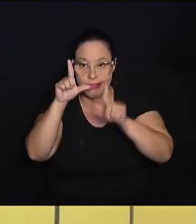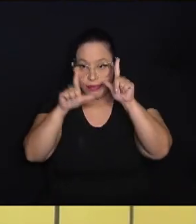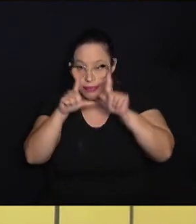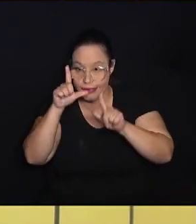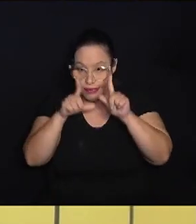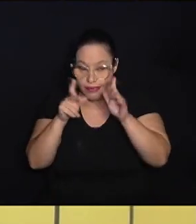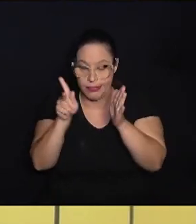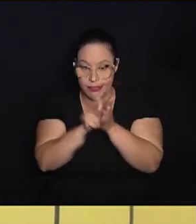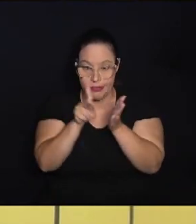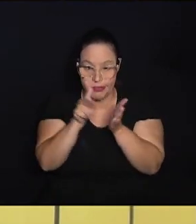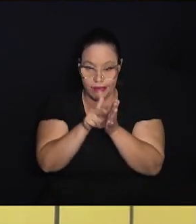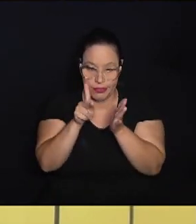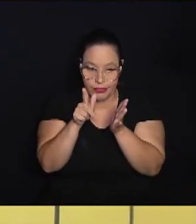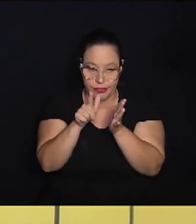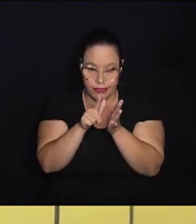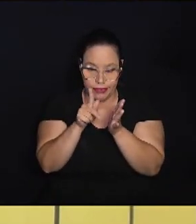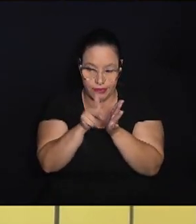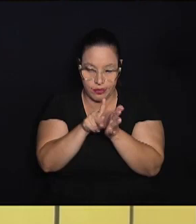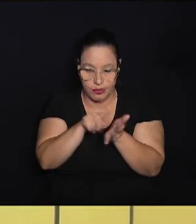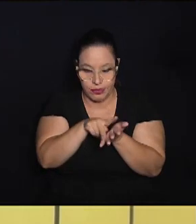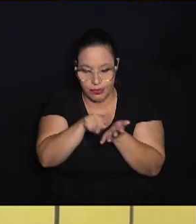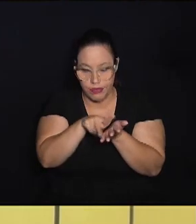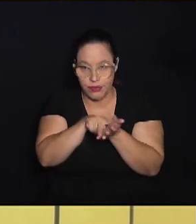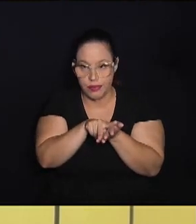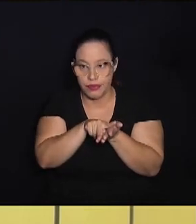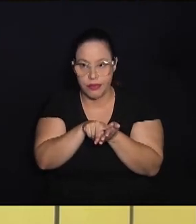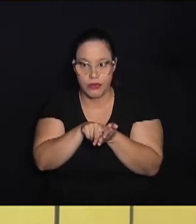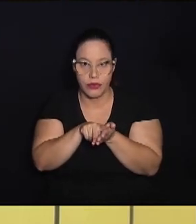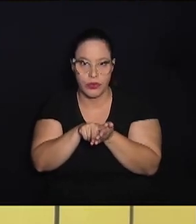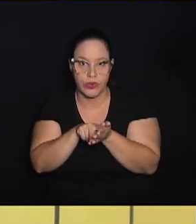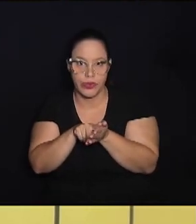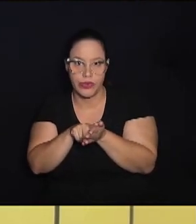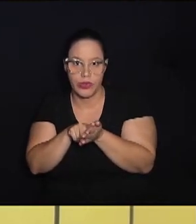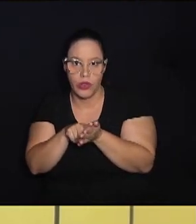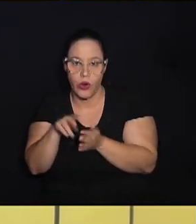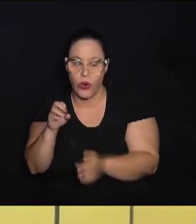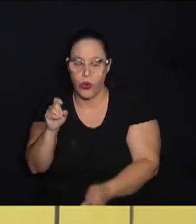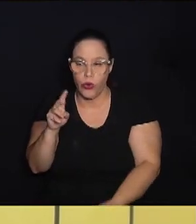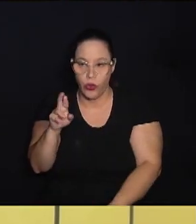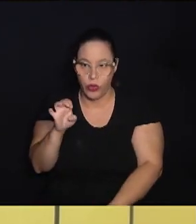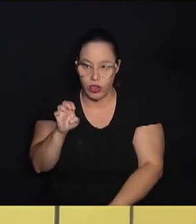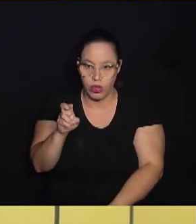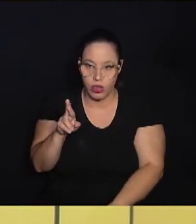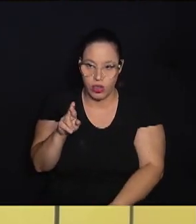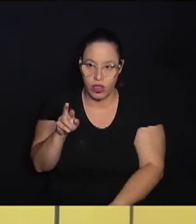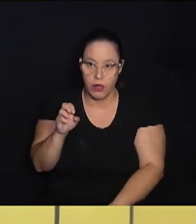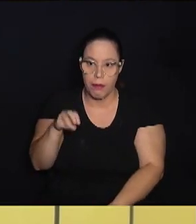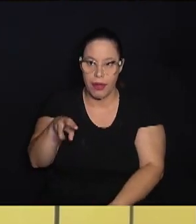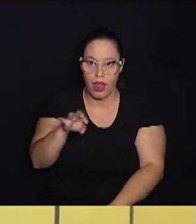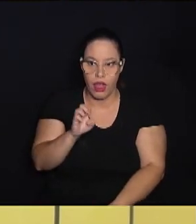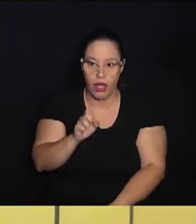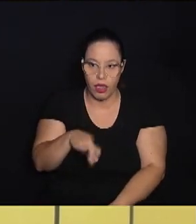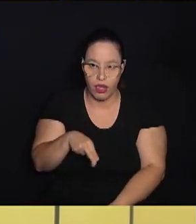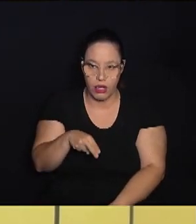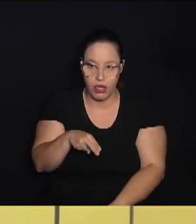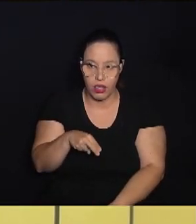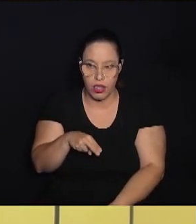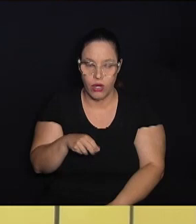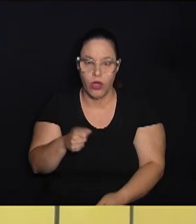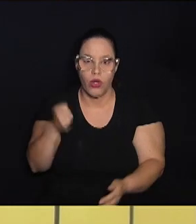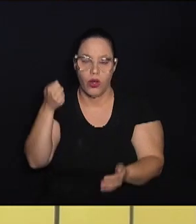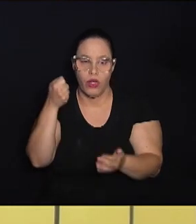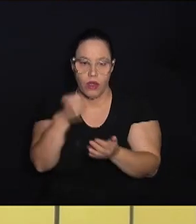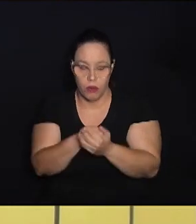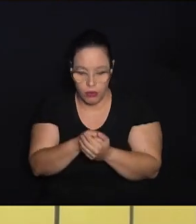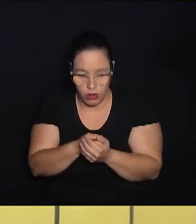foi diminuindo e reduzindo tem alguns ainda gralha overman mas na prática o que pegou mesmo foi o quadrinho de humor e